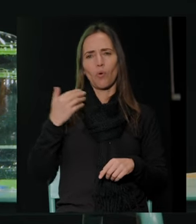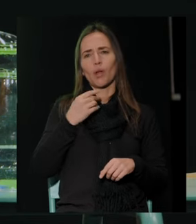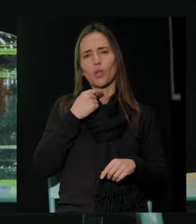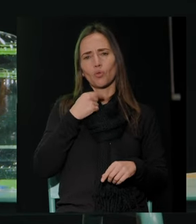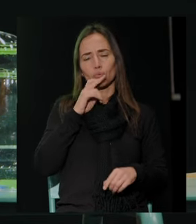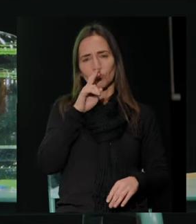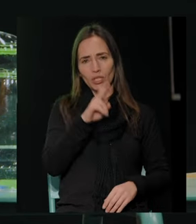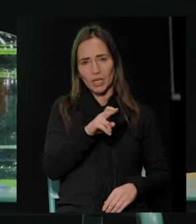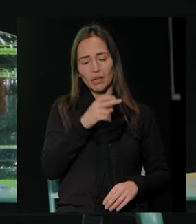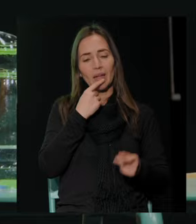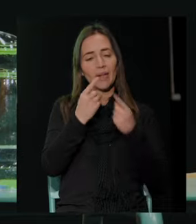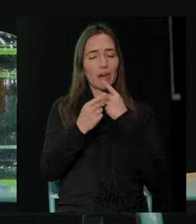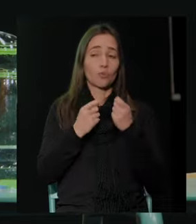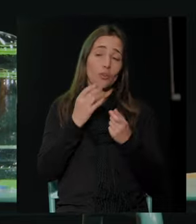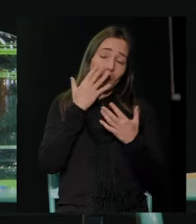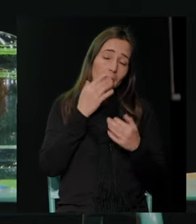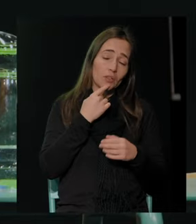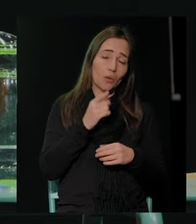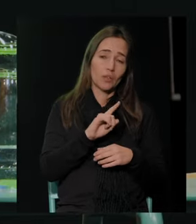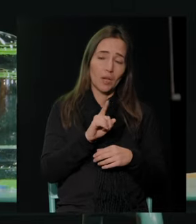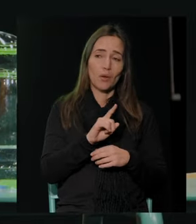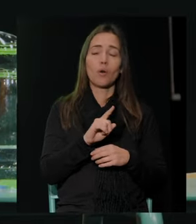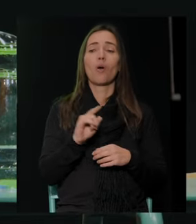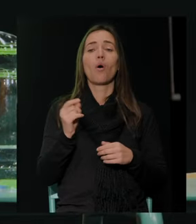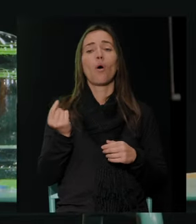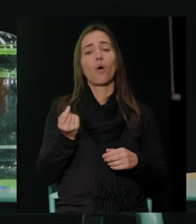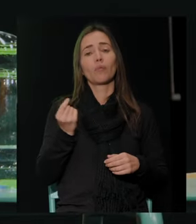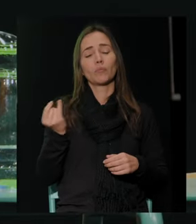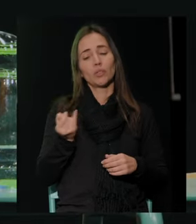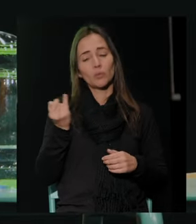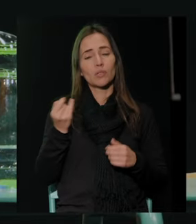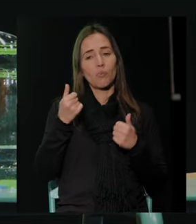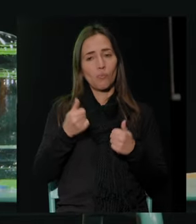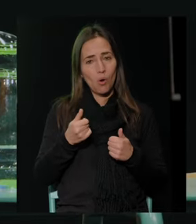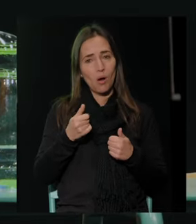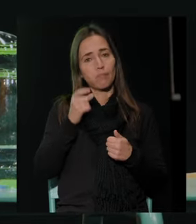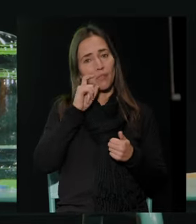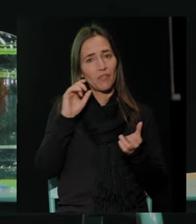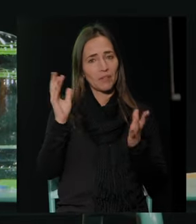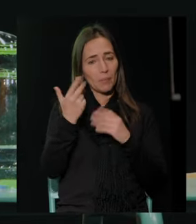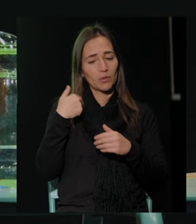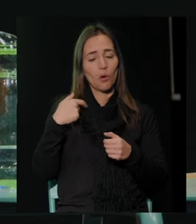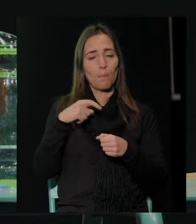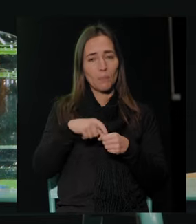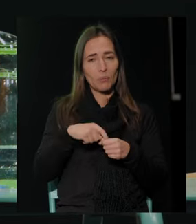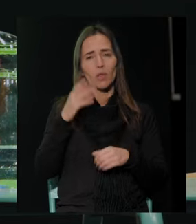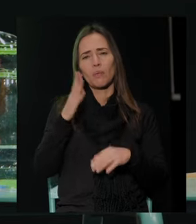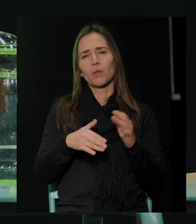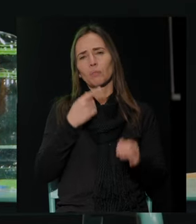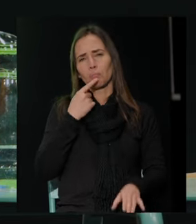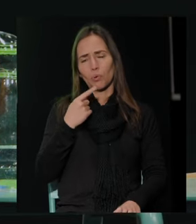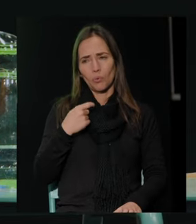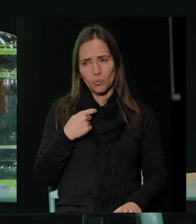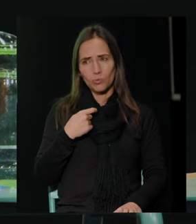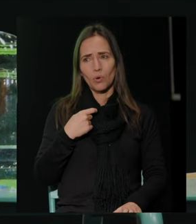inquérito, enfim, eu não costumo dizer, mas da Zero, portanto, uma boa organização ecologista portuguesa, da qual eu também sou membro, e a certa altura perguntavam se eu deixava a